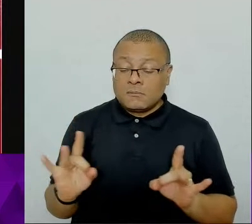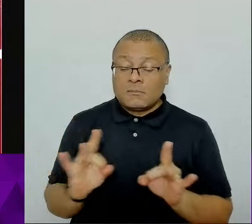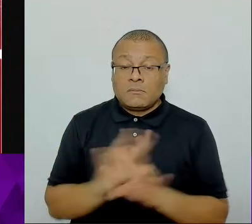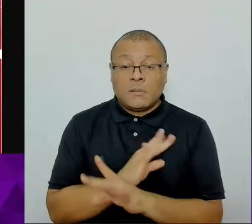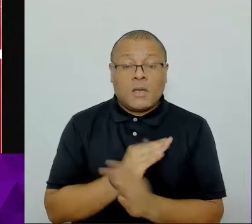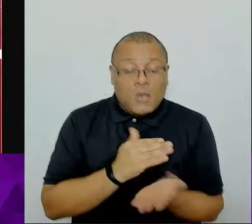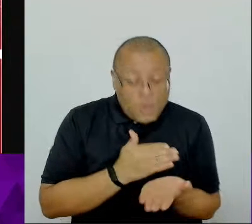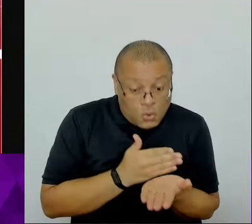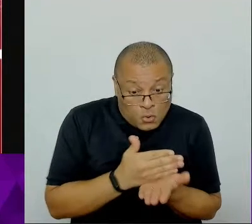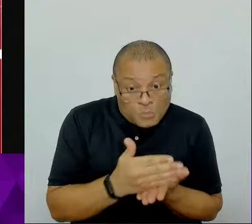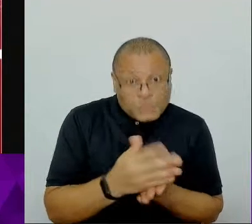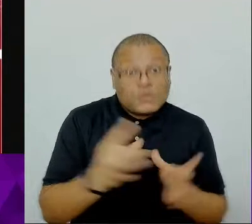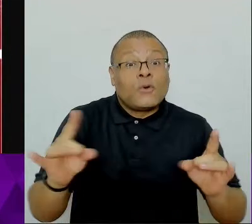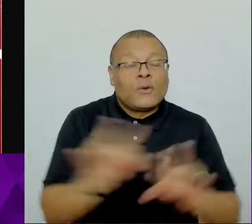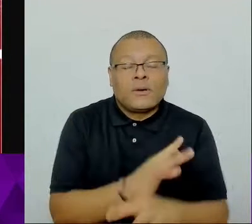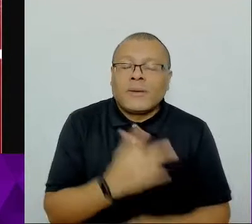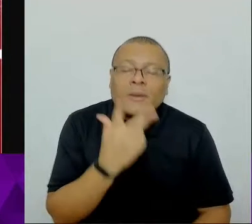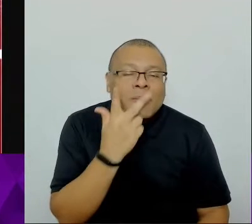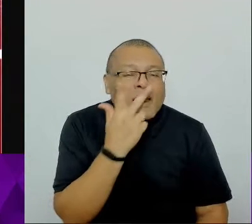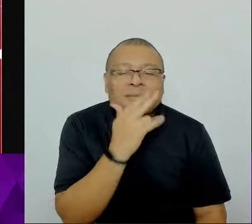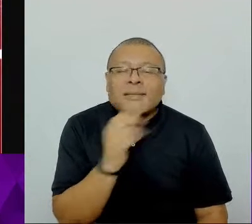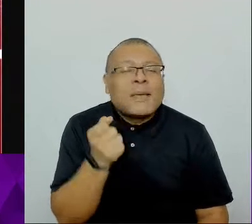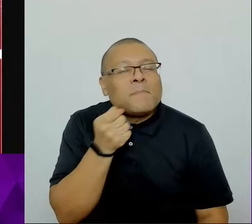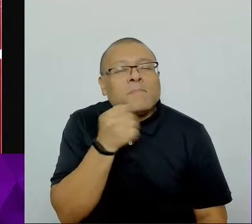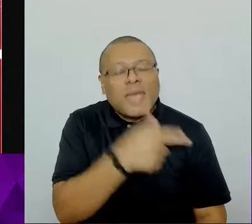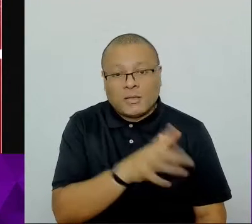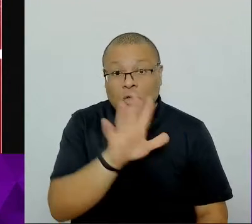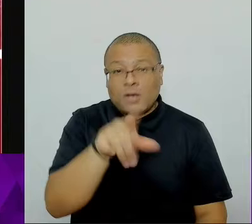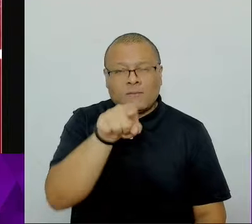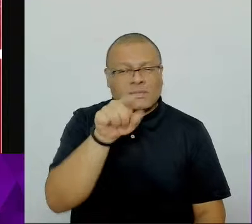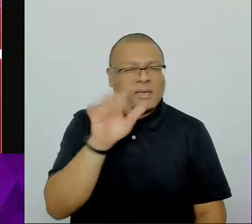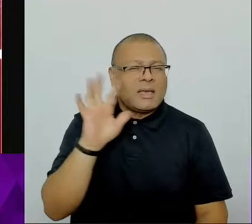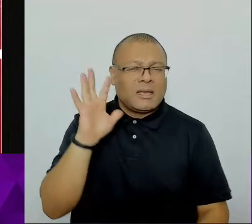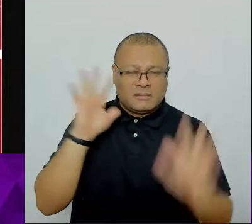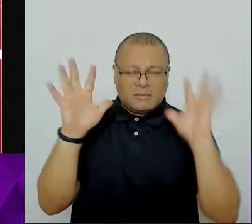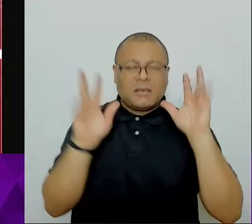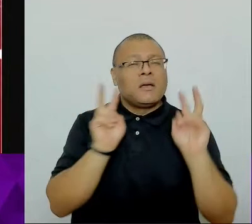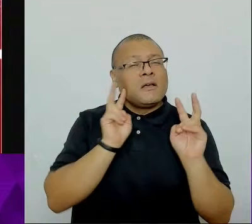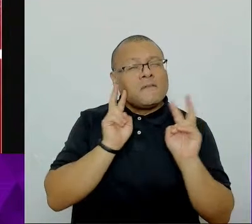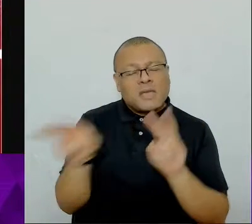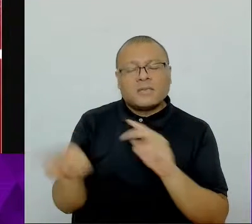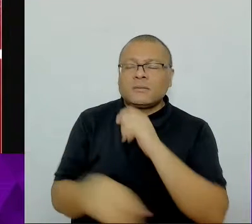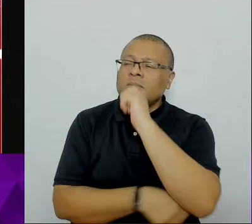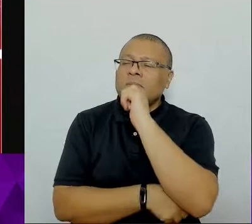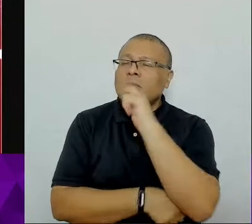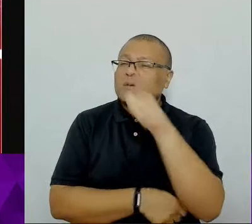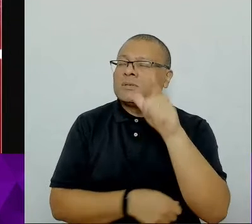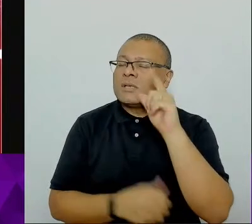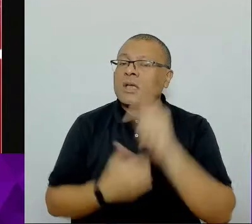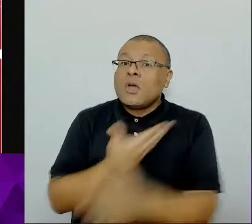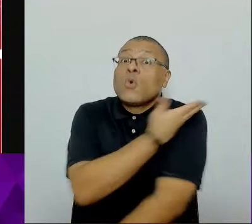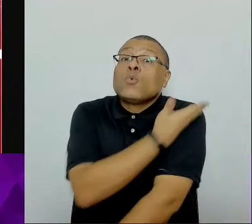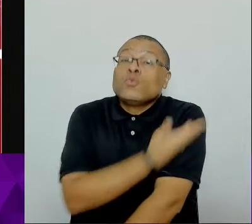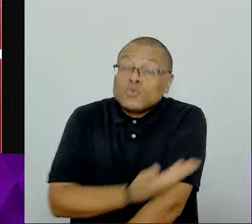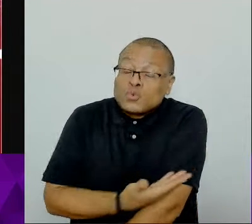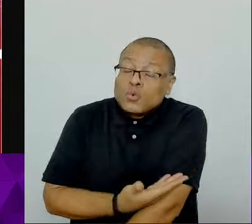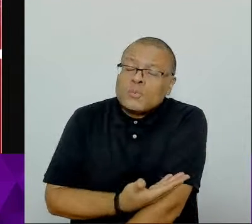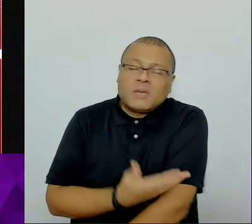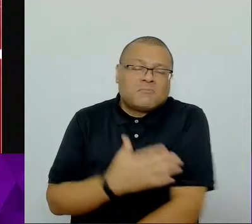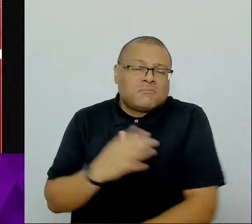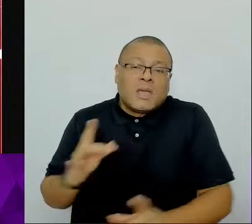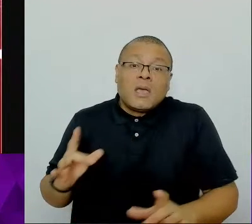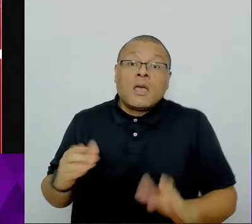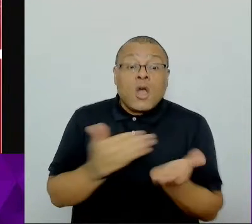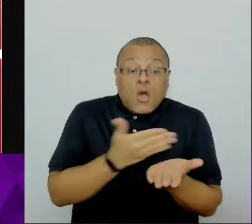começa. Gente, é incrível. Quando você para prestar atenção nisso e começa a criar esse hábito de simplesmente terminar o que